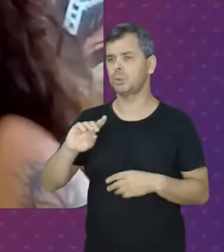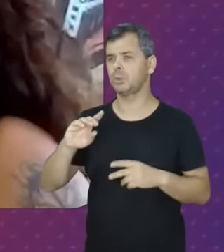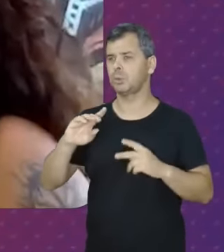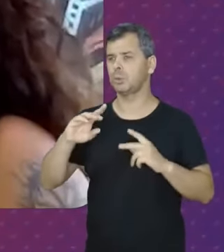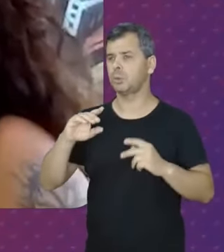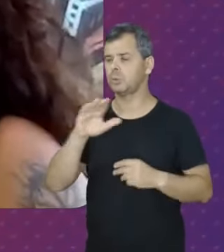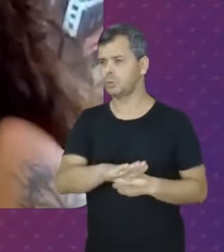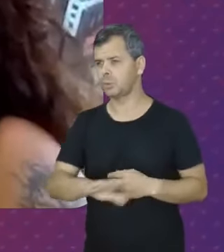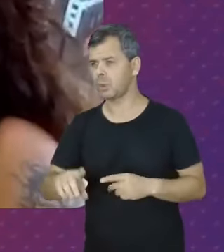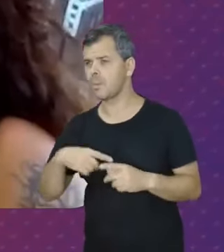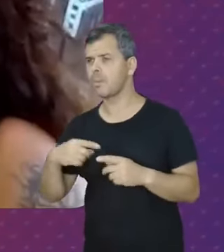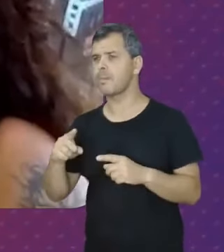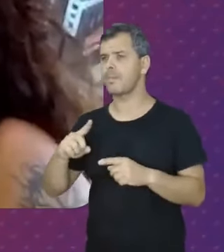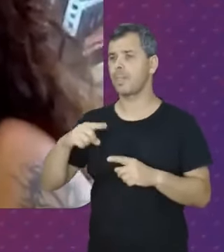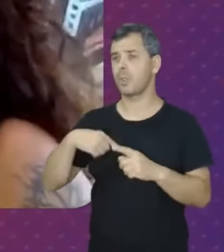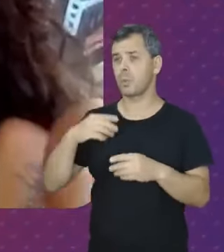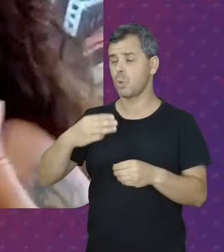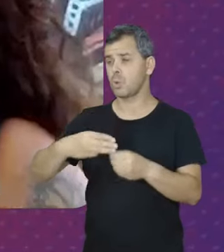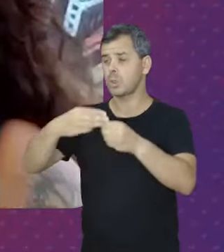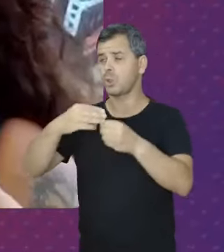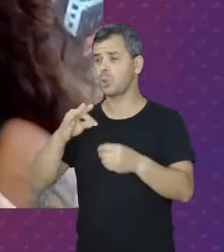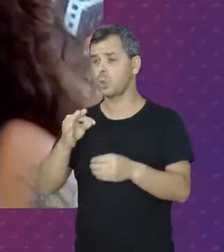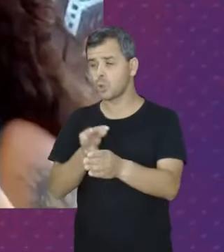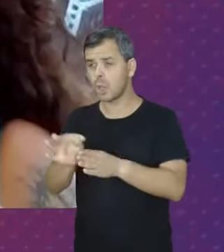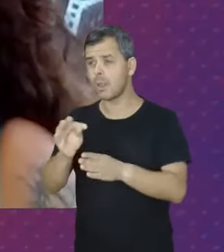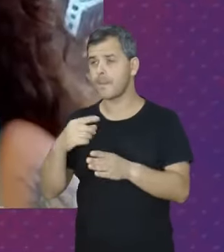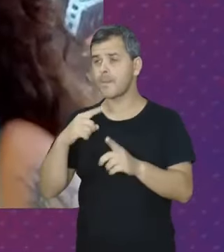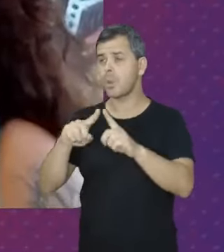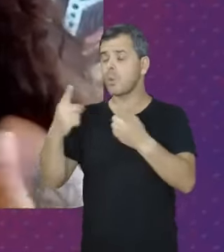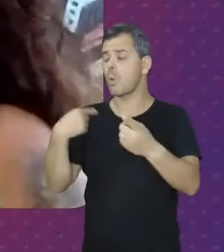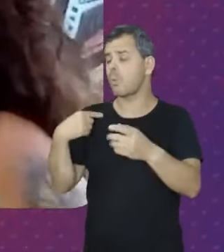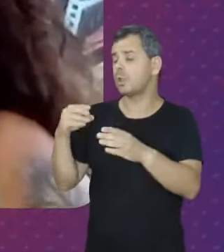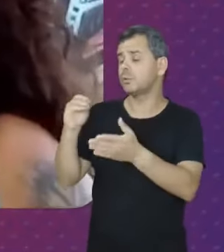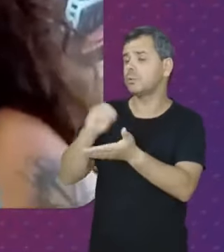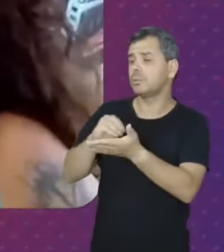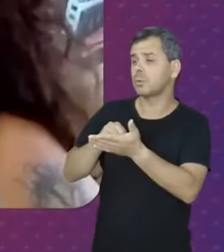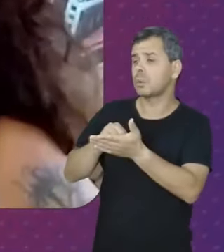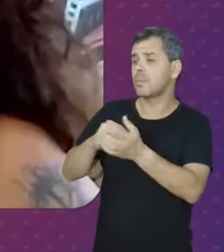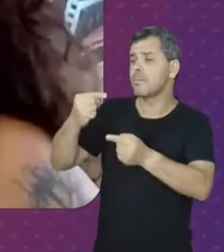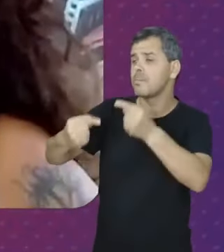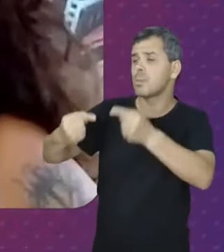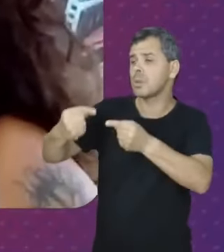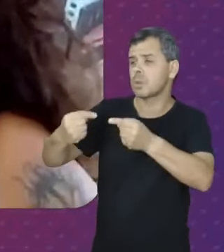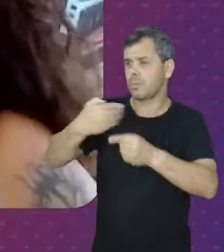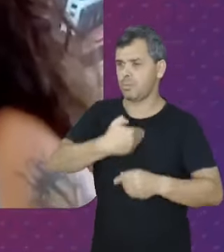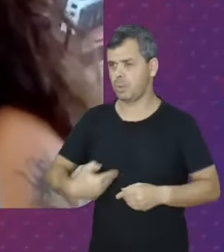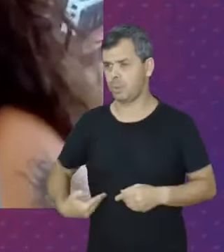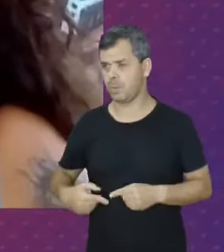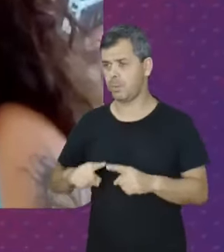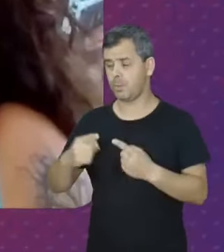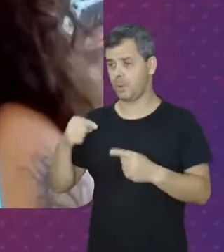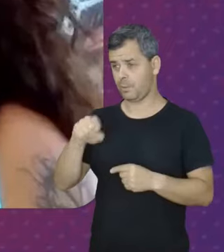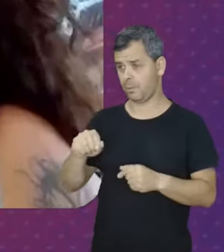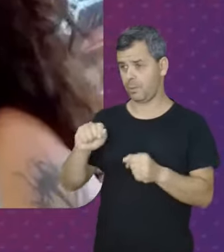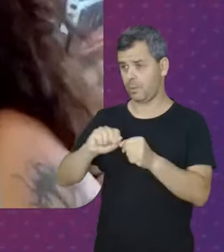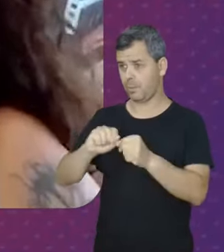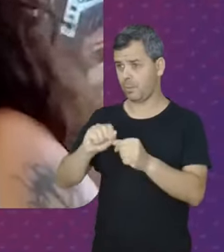que demandar para o Conselho Municipal quais são os buracos que tem nas políticas públicas, para assim ele se